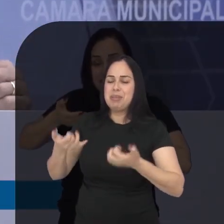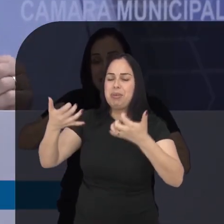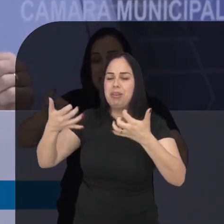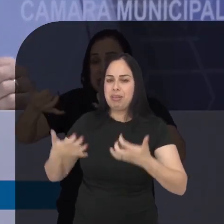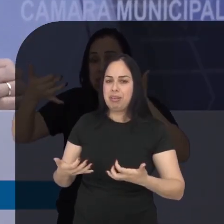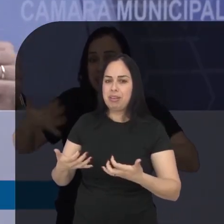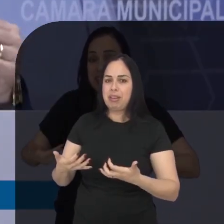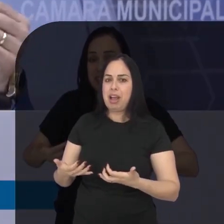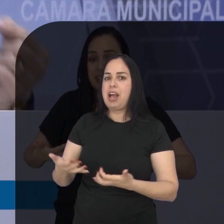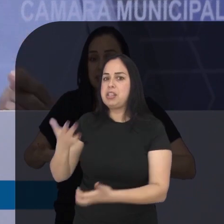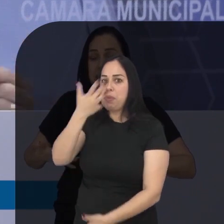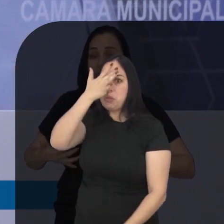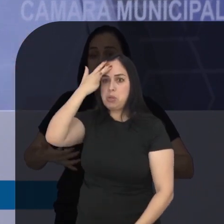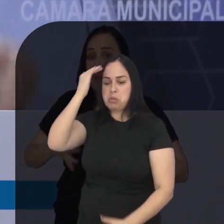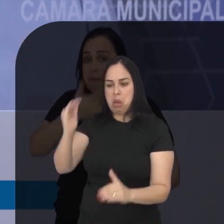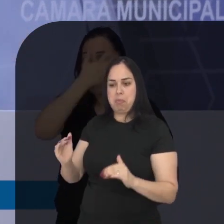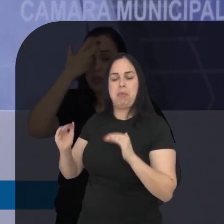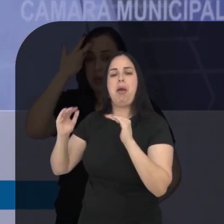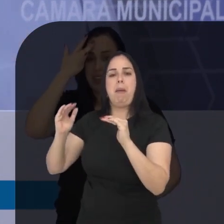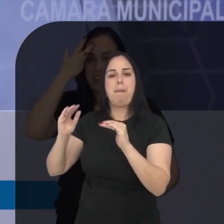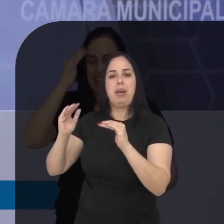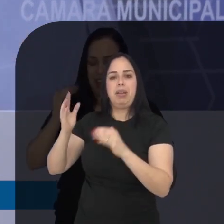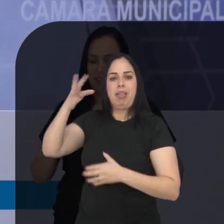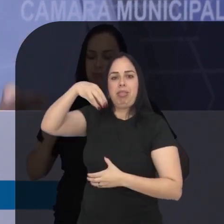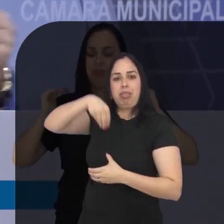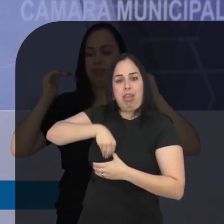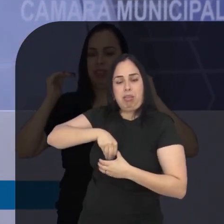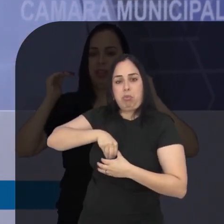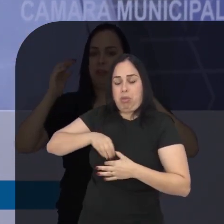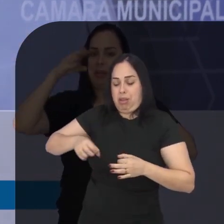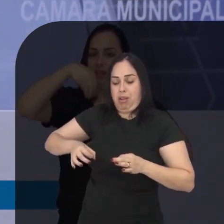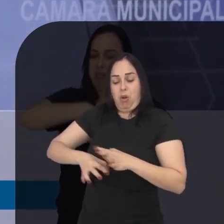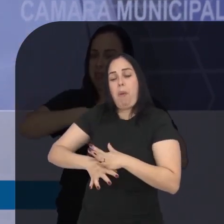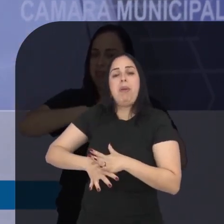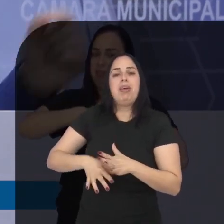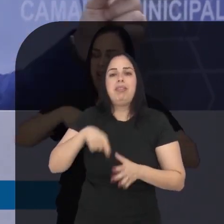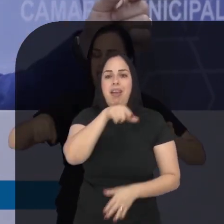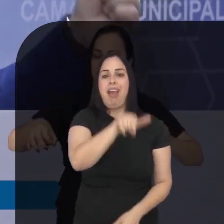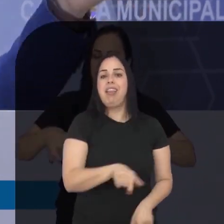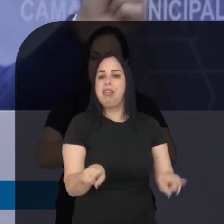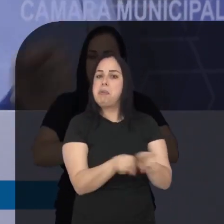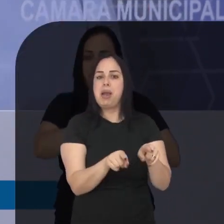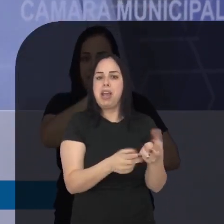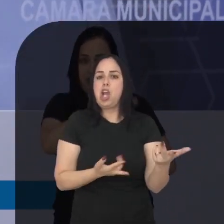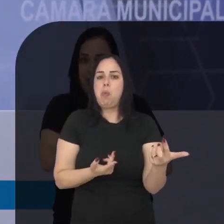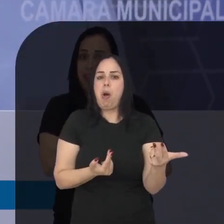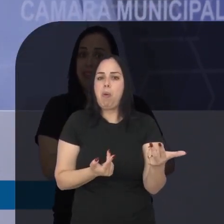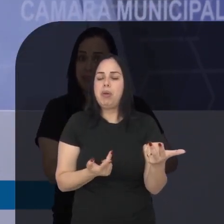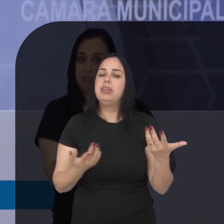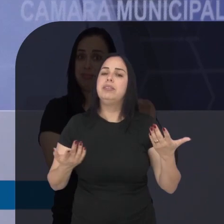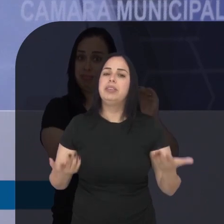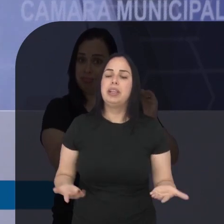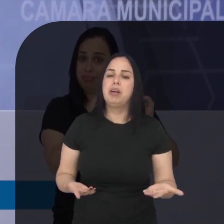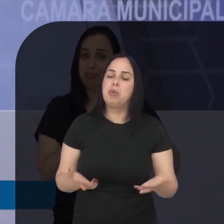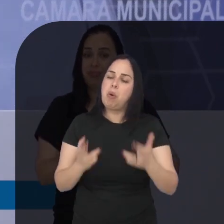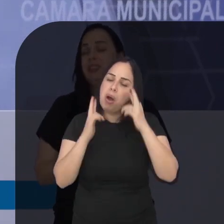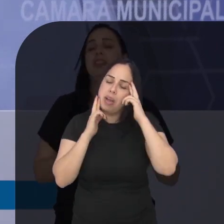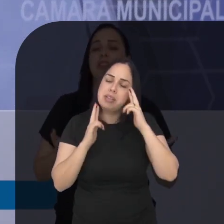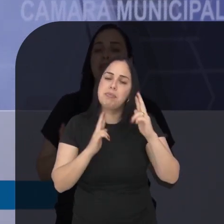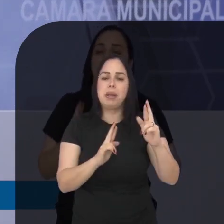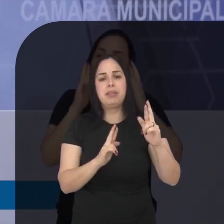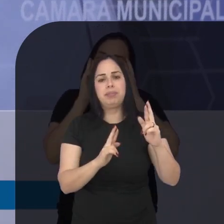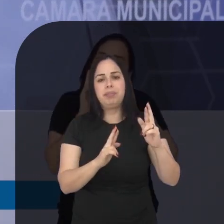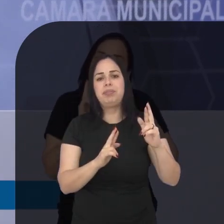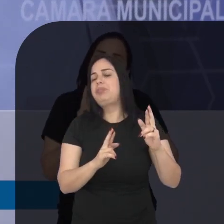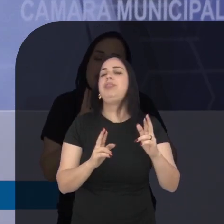grande quem é inteiro. O pastor Toninho é inteiro, portanto ele é grande. Então, com todo